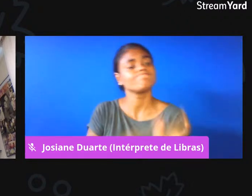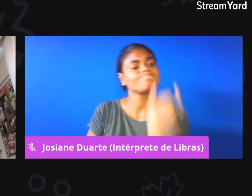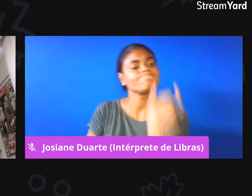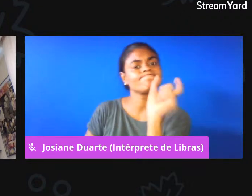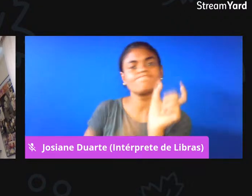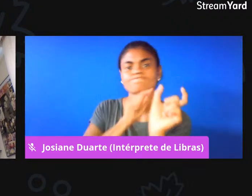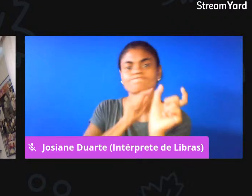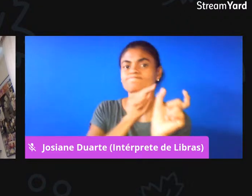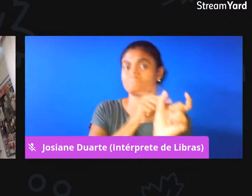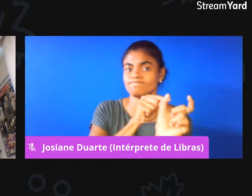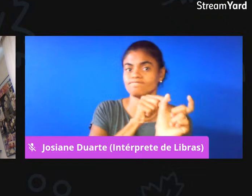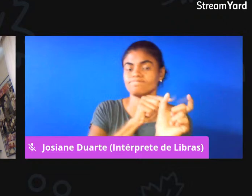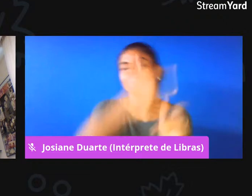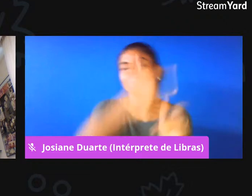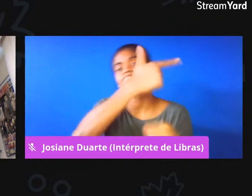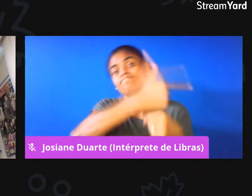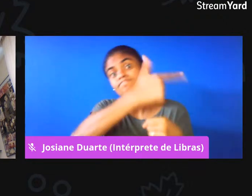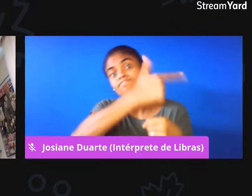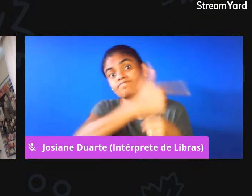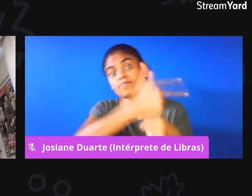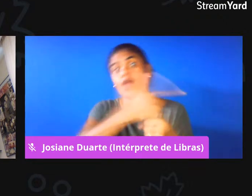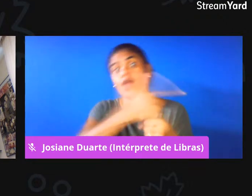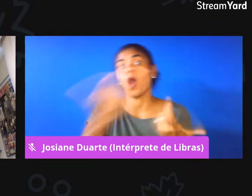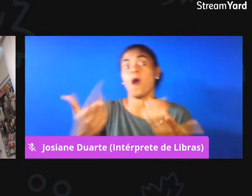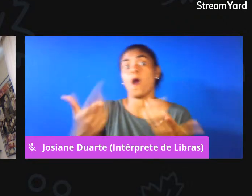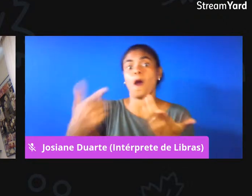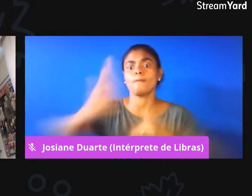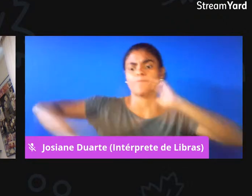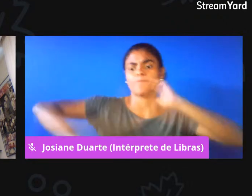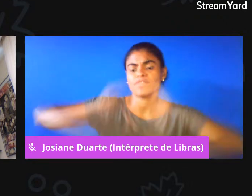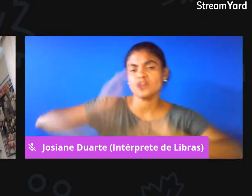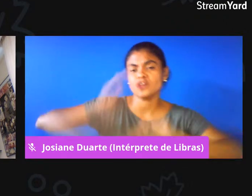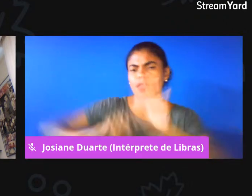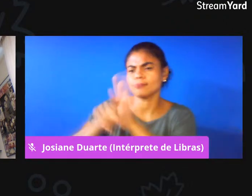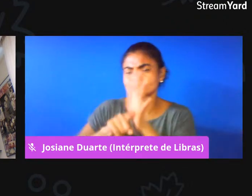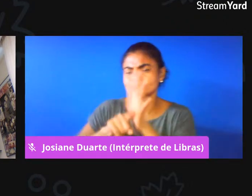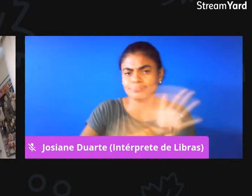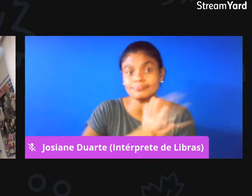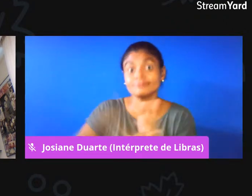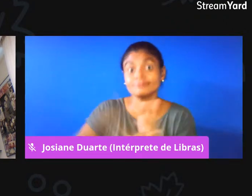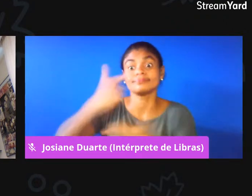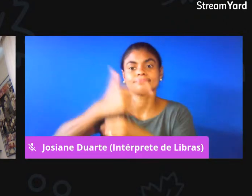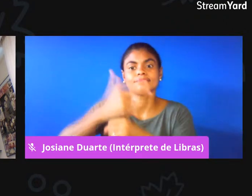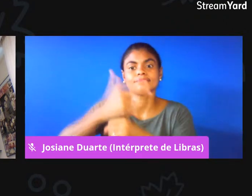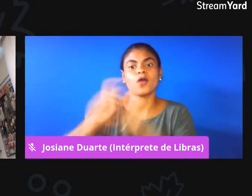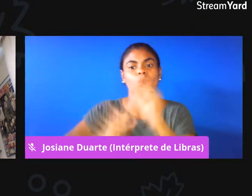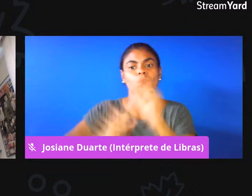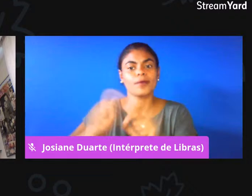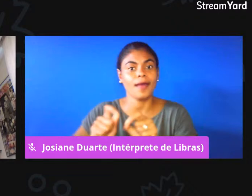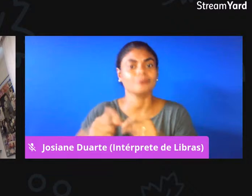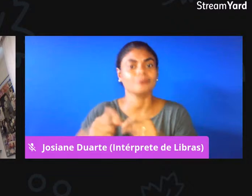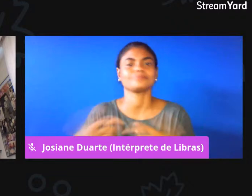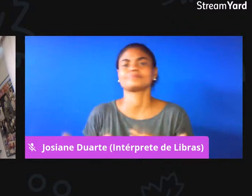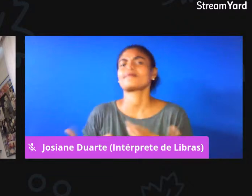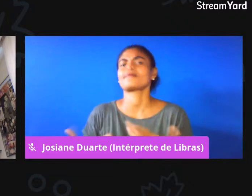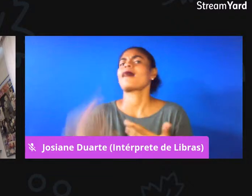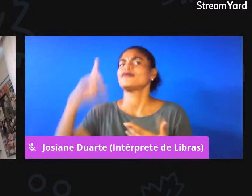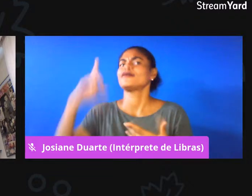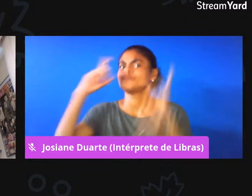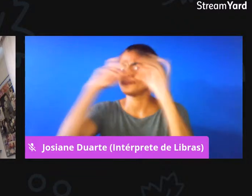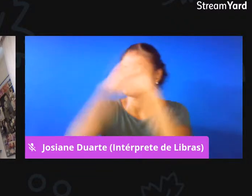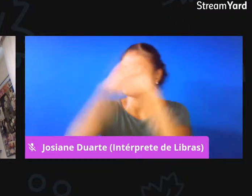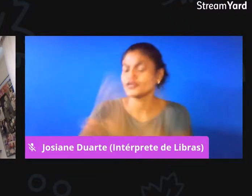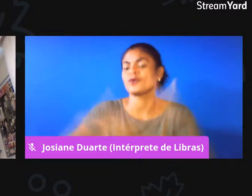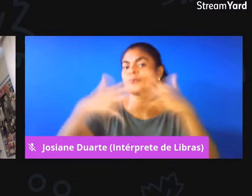significação. Ao lexicólogo especialista da área, incumbe levar a termo essa tarefa tão complexa sobre uma ou